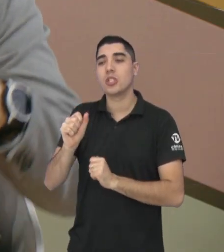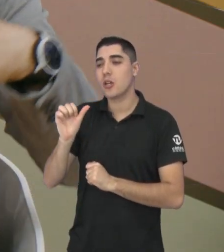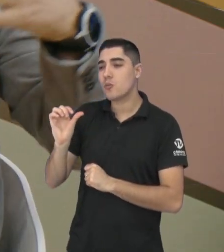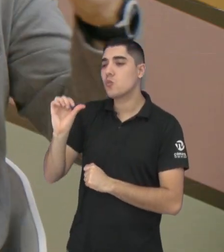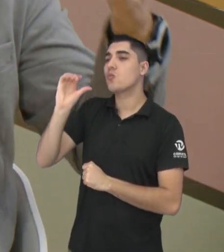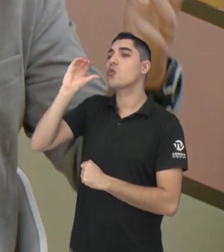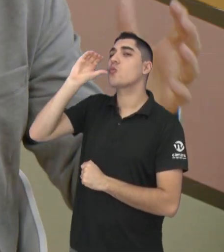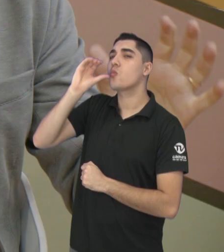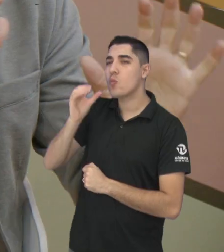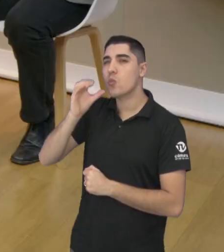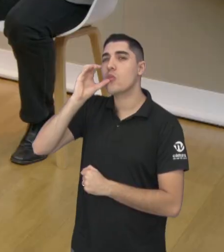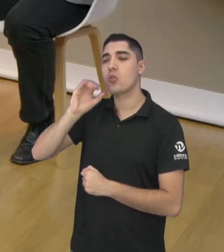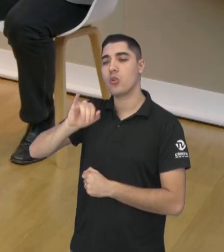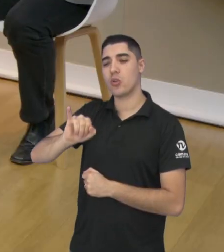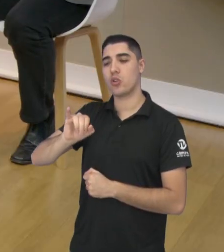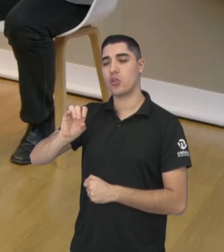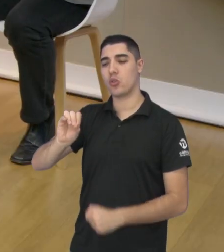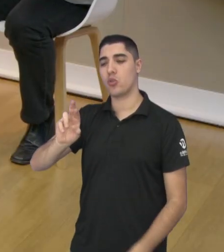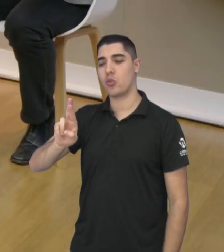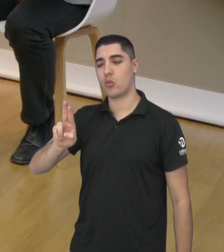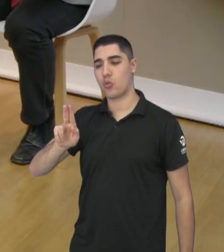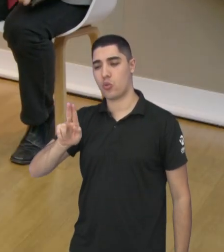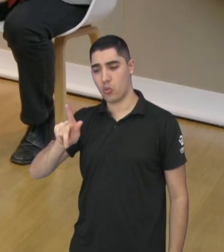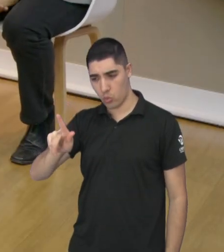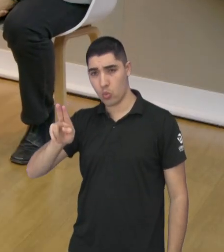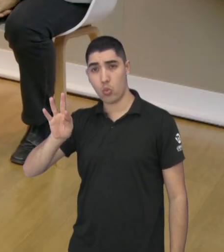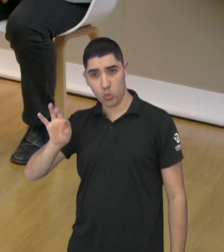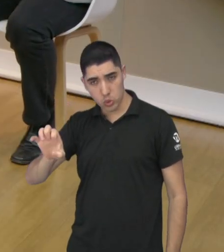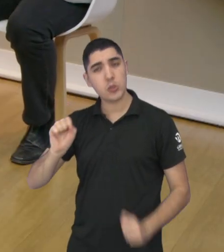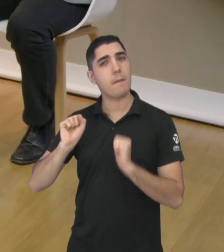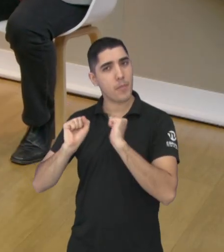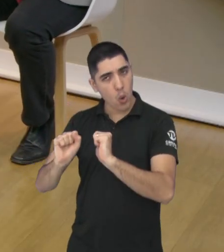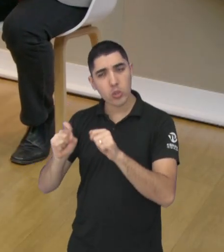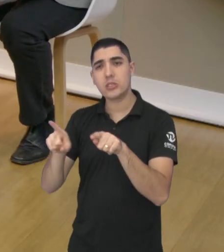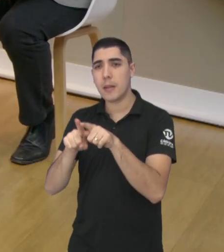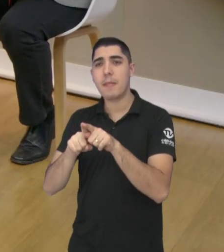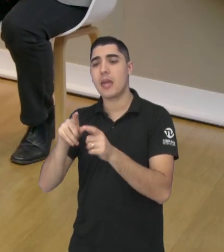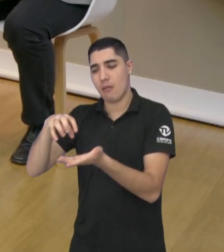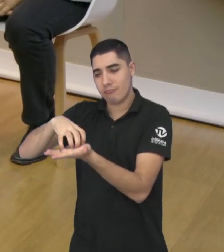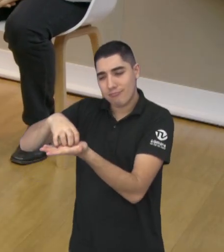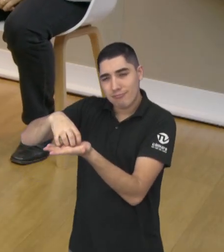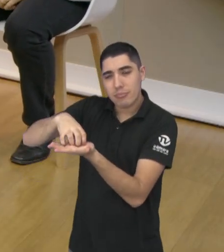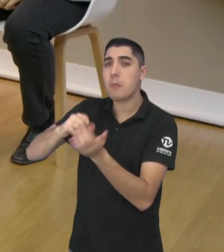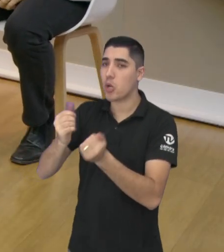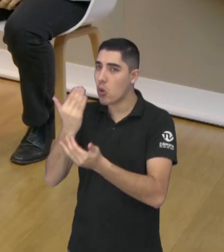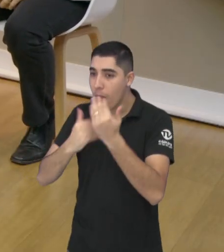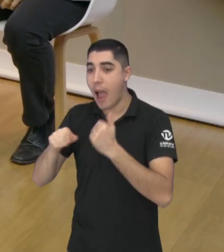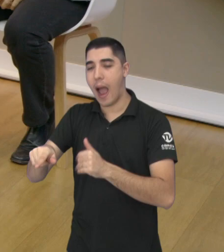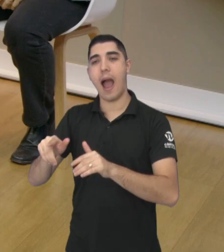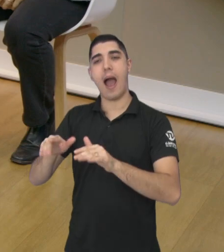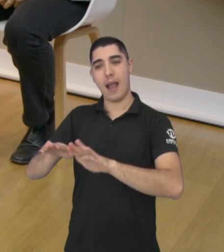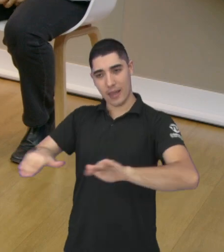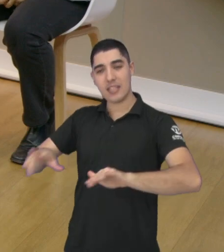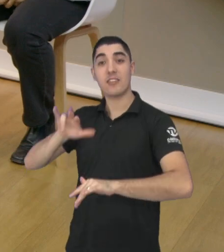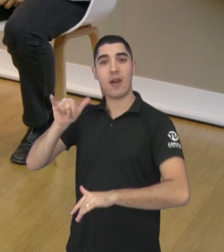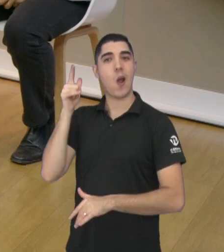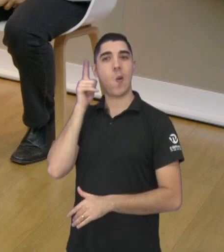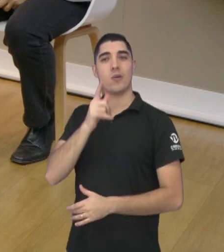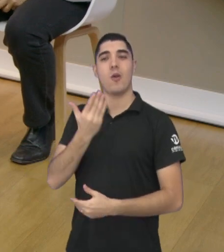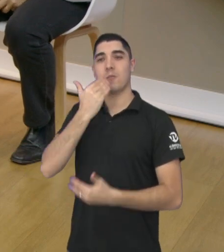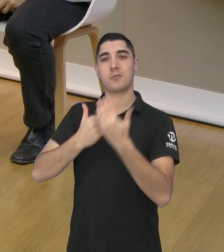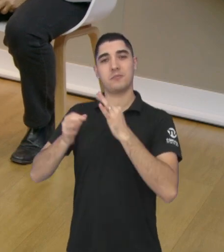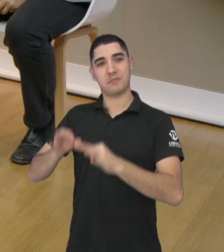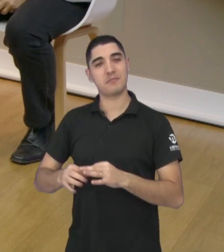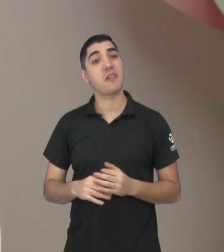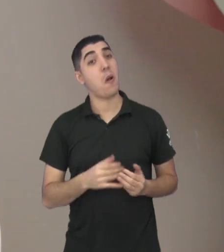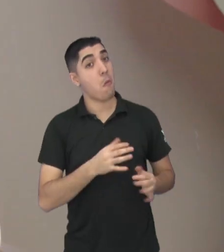gelatina, pode ser suficiente para manter um pouco do aporte calórico e a aceitação da criança. Ótimo, doutor. Ótimas dicas, Boa.